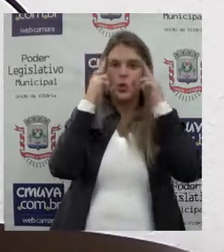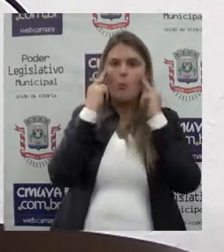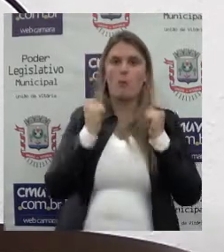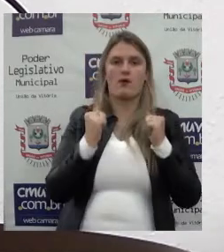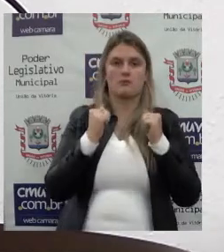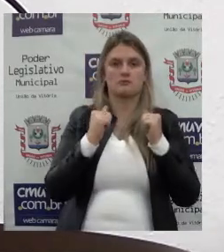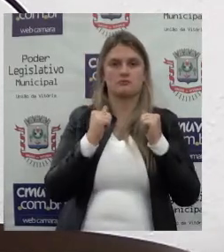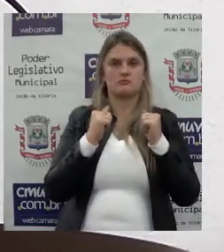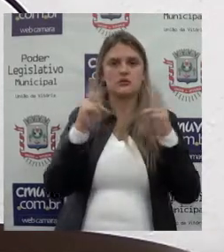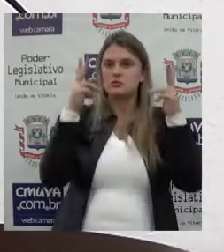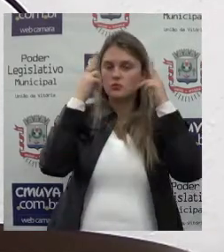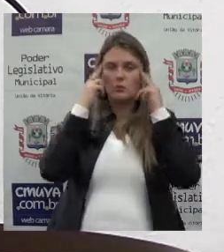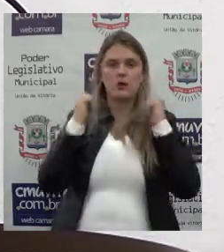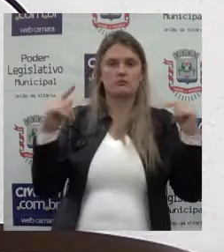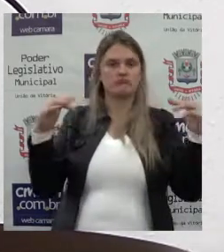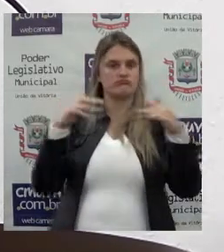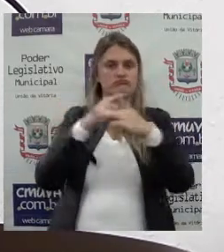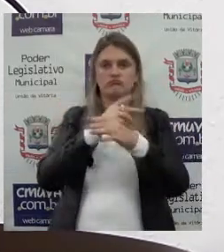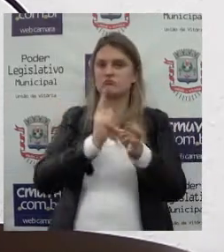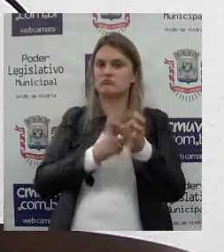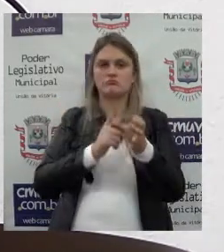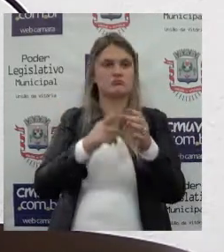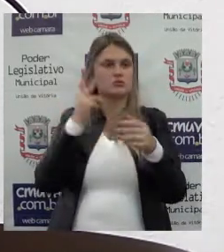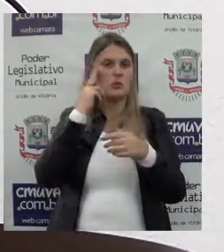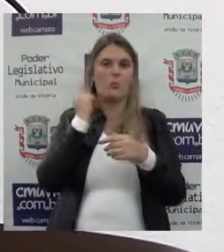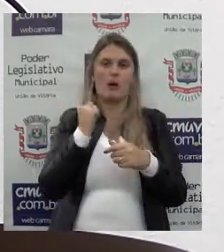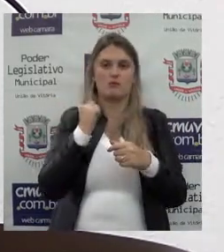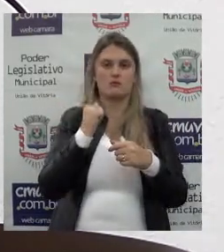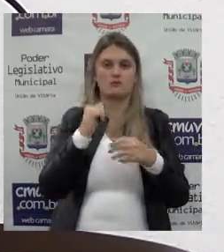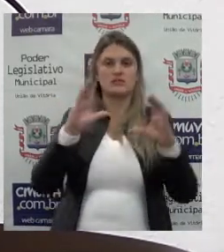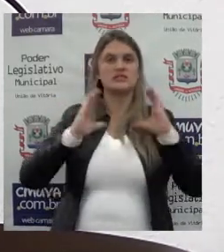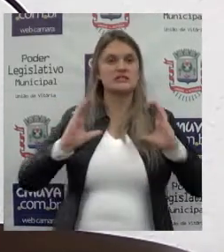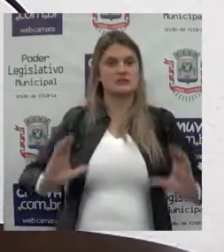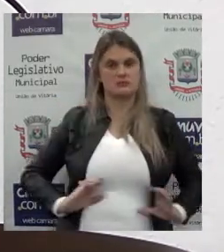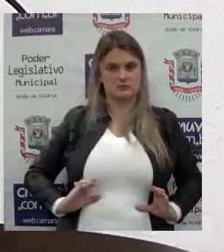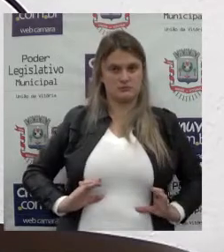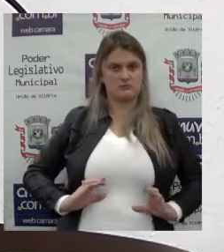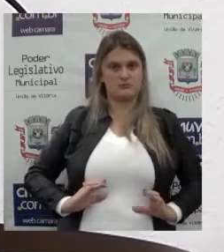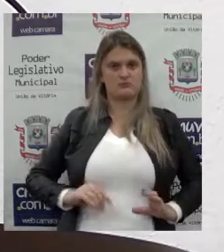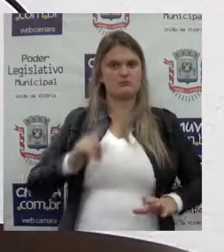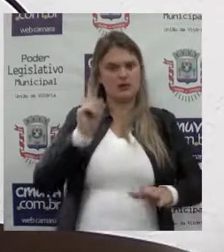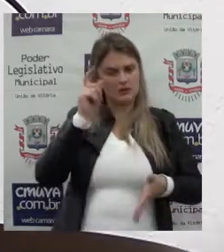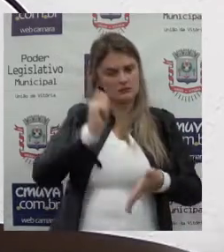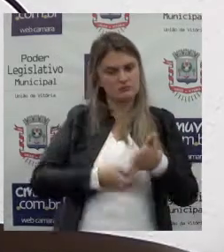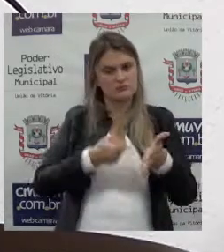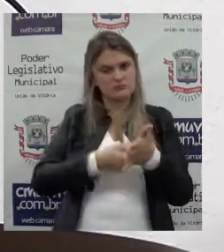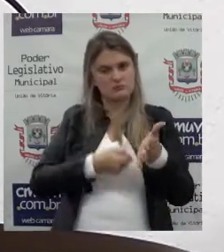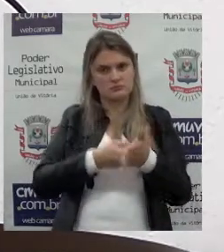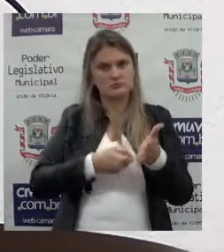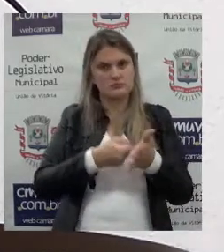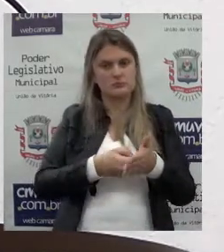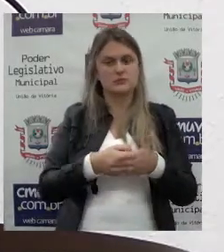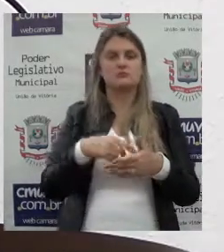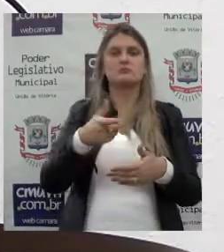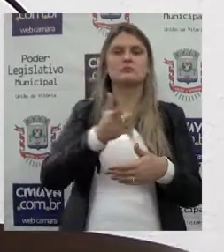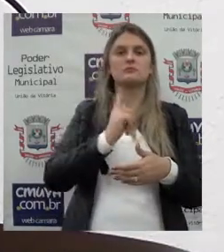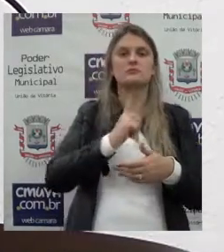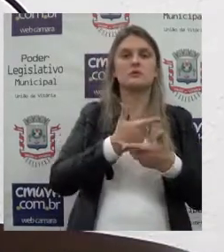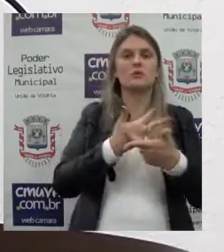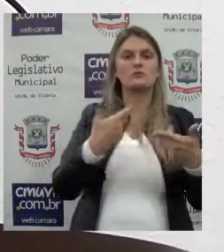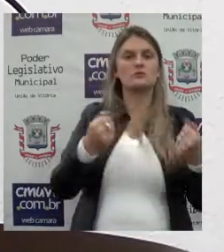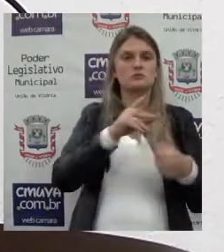sejam a mesma pessoa, sejam tratados como realmente cidadãos, eles possam participar desse processo. Que eu falei, nós falamos aqui, tem o processo de